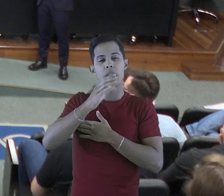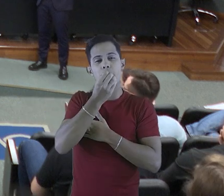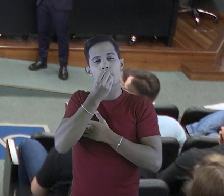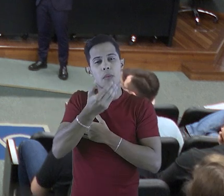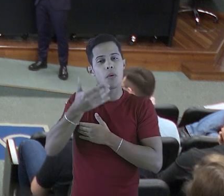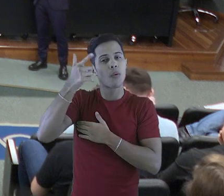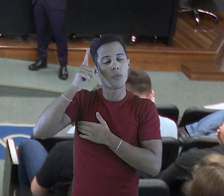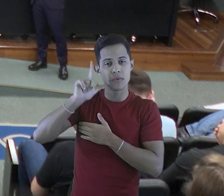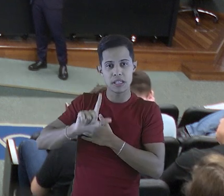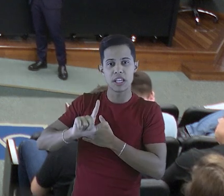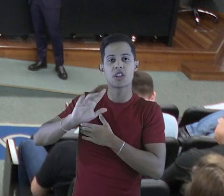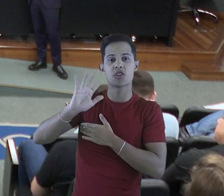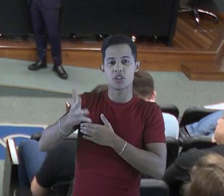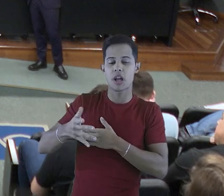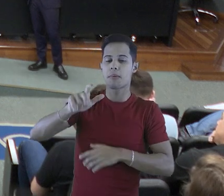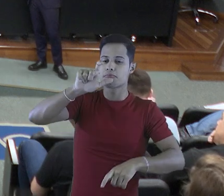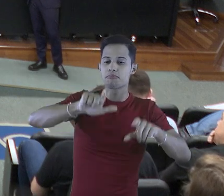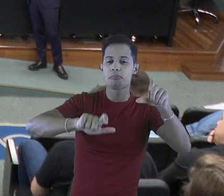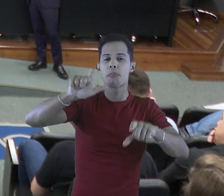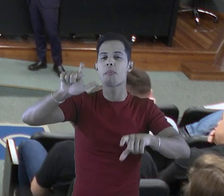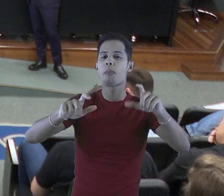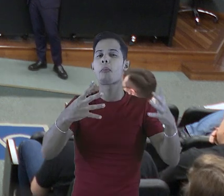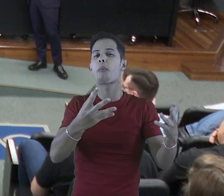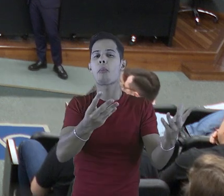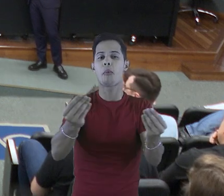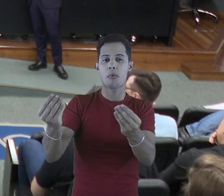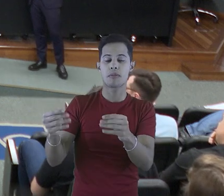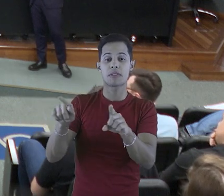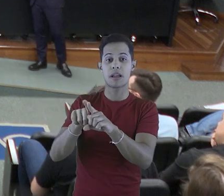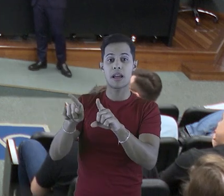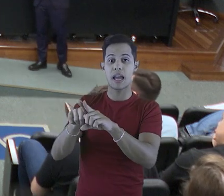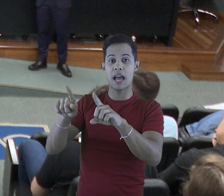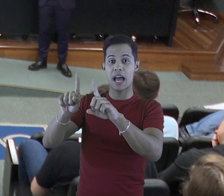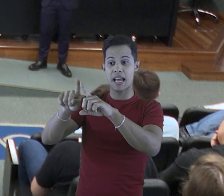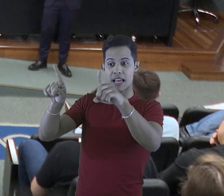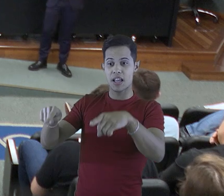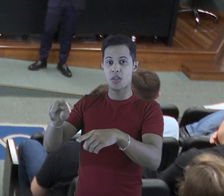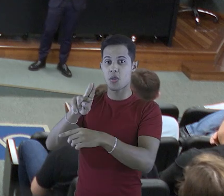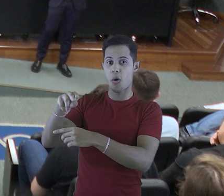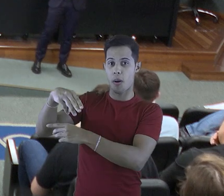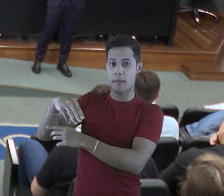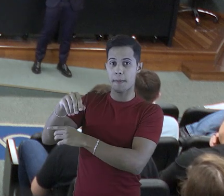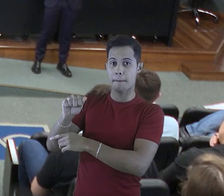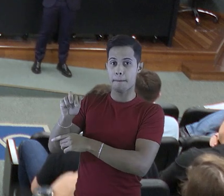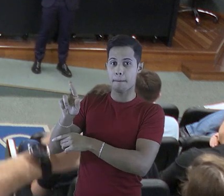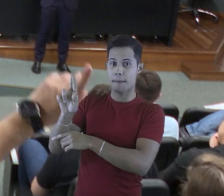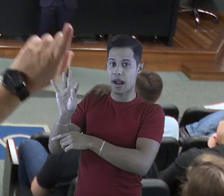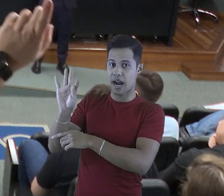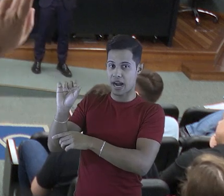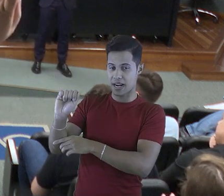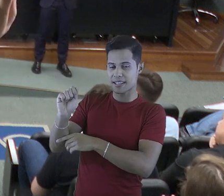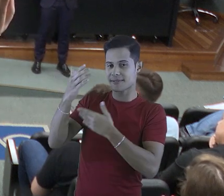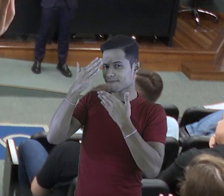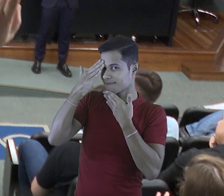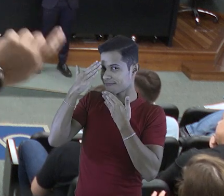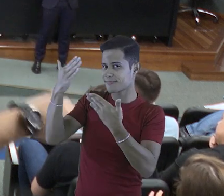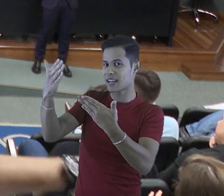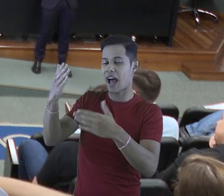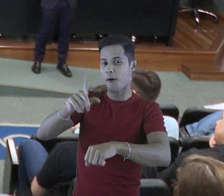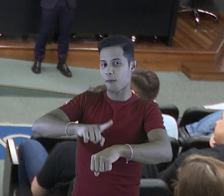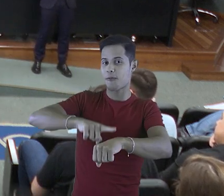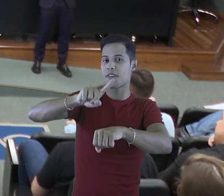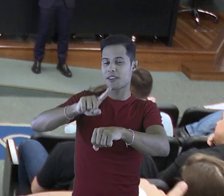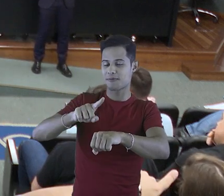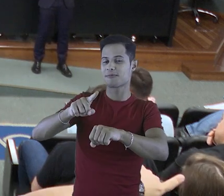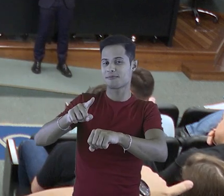até com o empenho de muita gente, especialmente a nossa servidora, Marta. quero agradecer aqui, ao vivo,